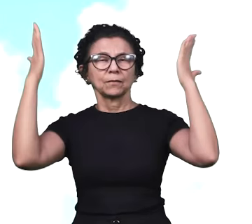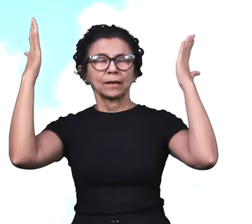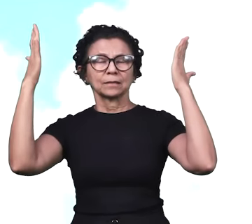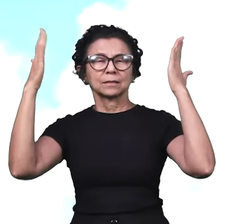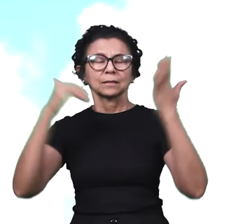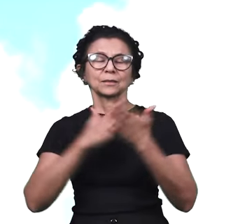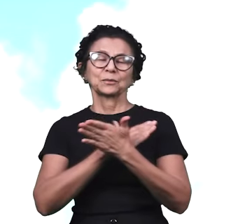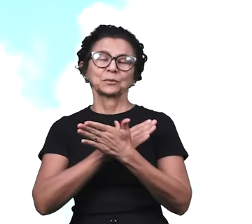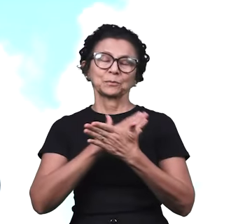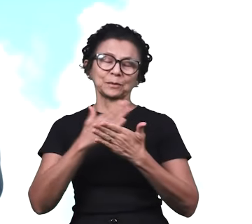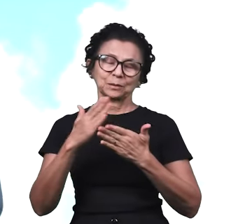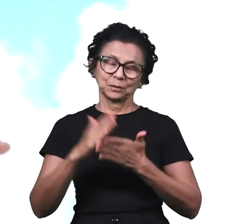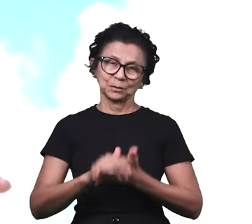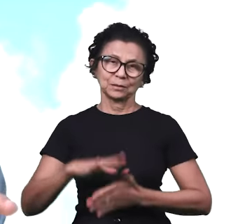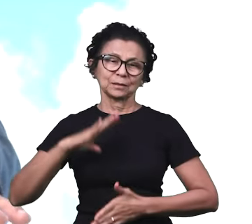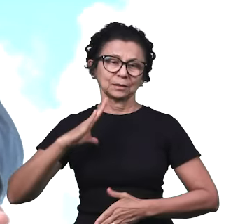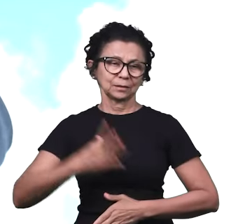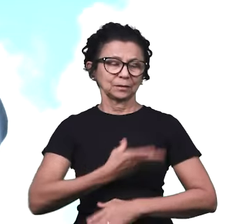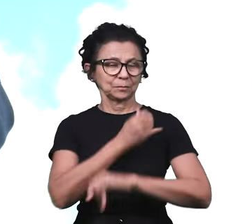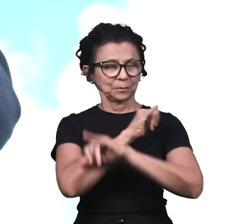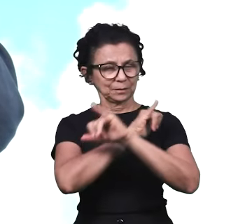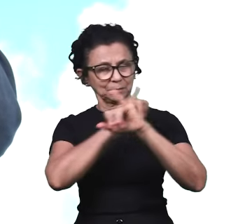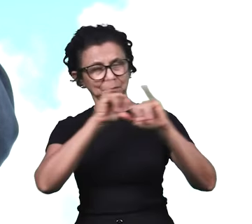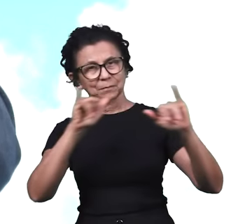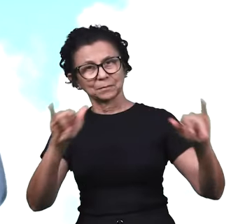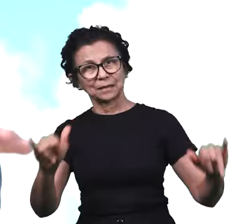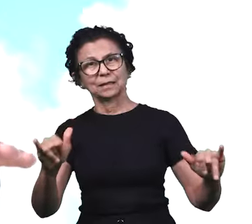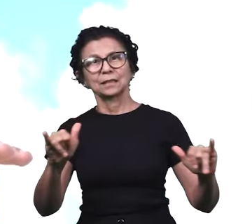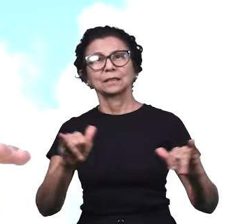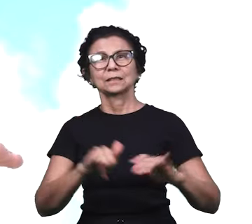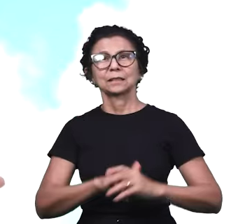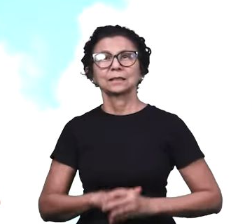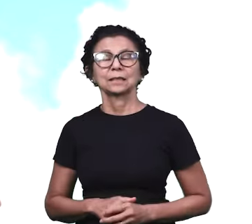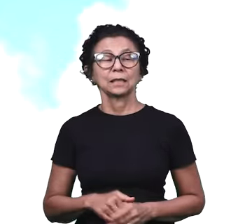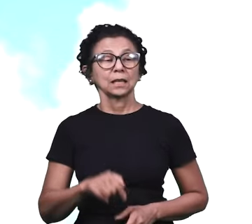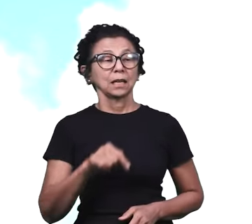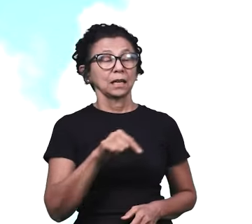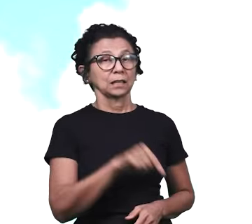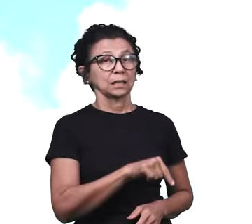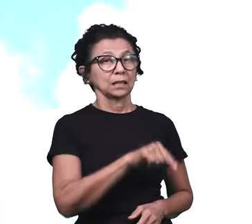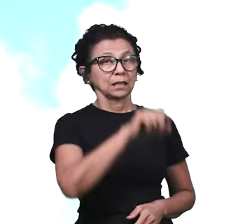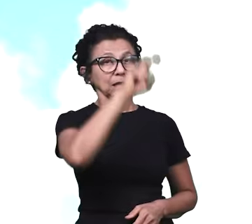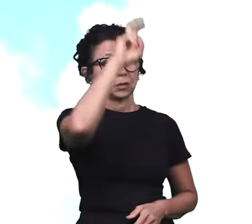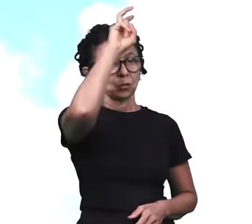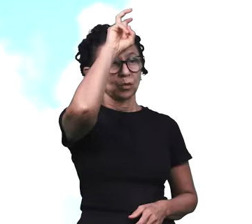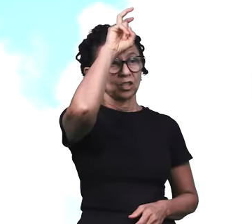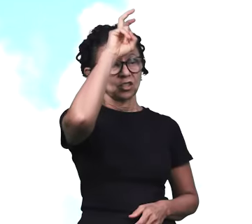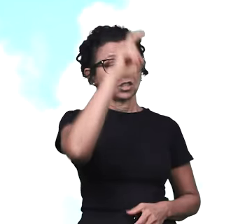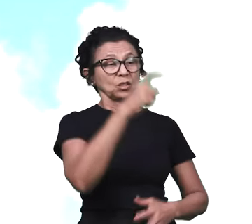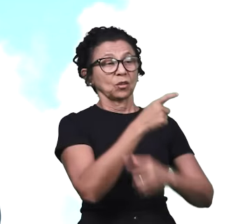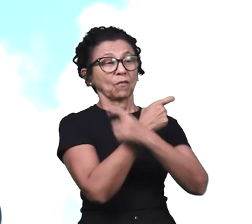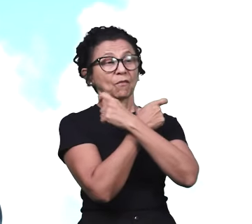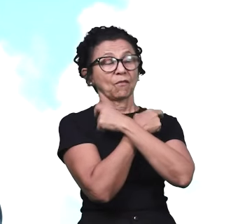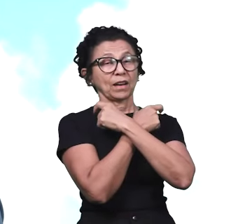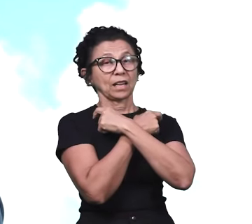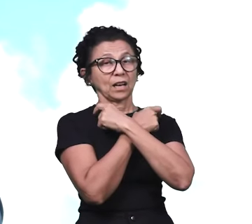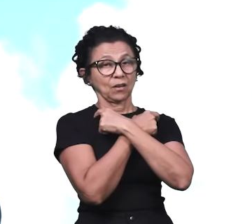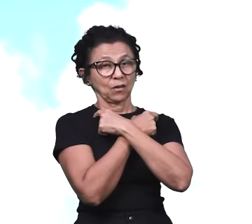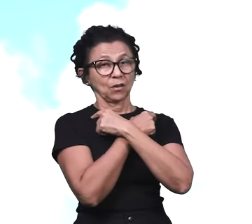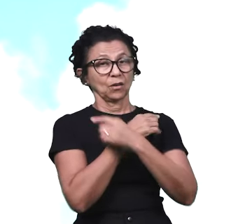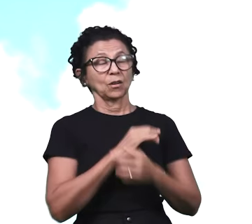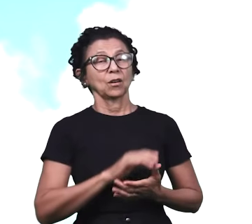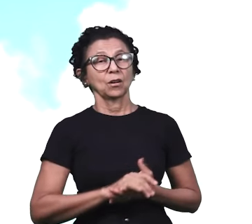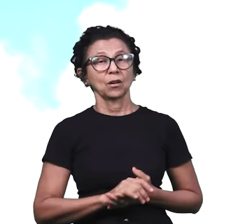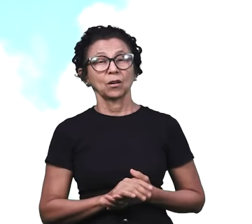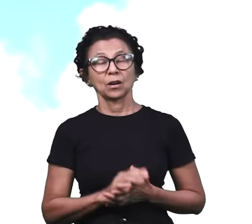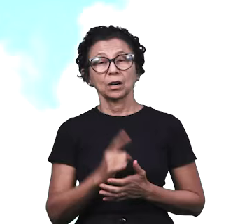foi proclamada. Glória a Deus. A glória de Deus. Faraó, para o Senhor, já tinha sido derrotado um ano atrás. O